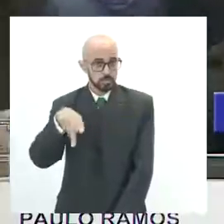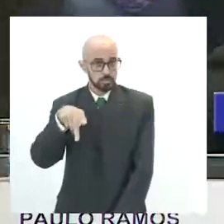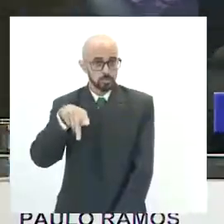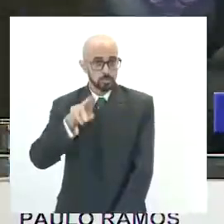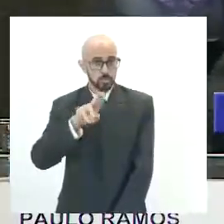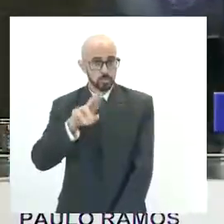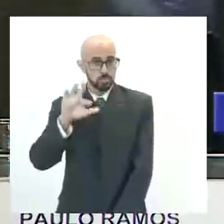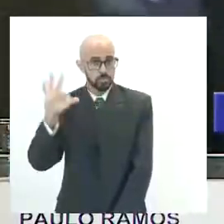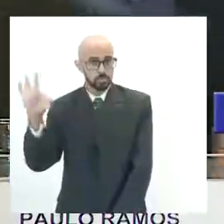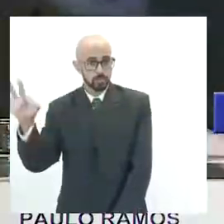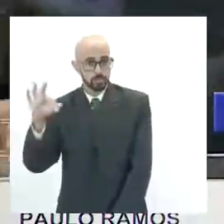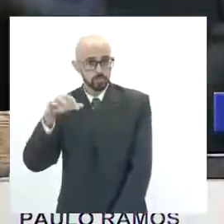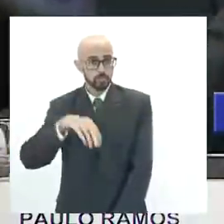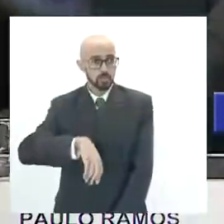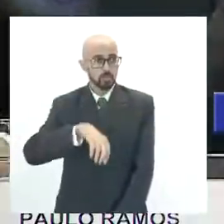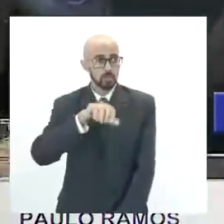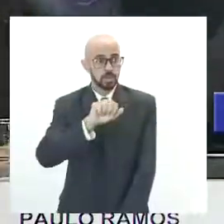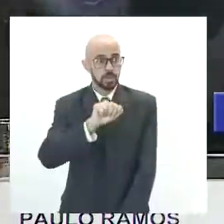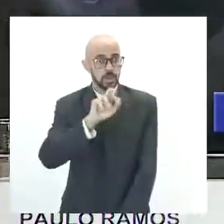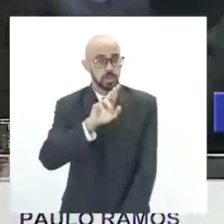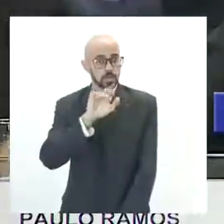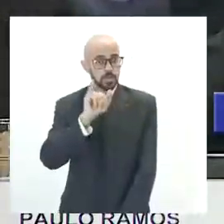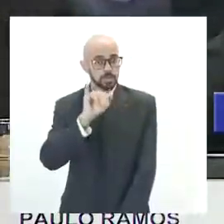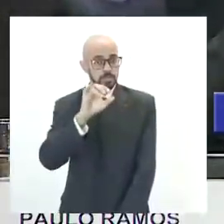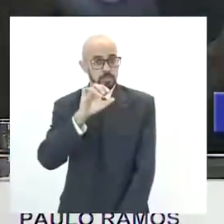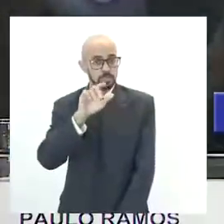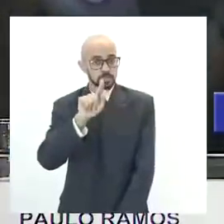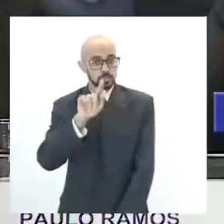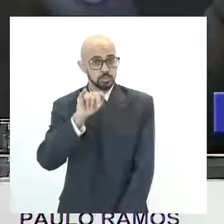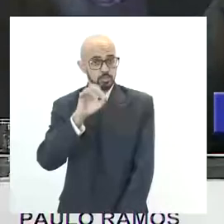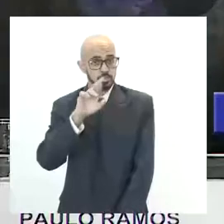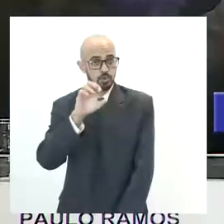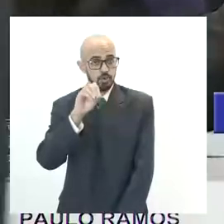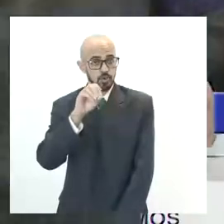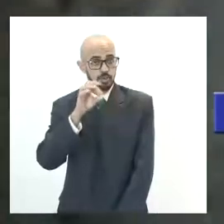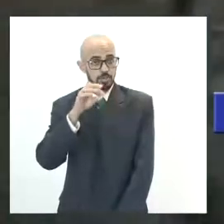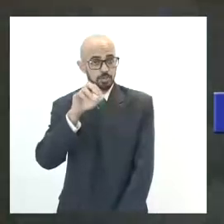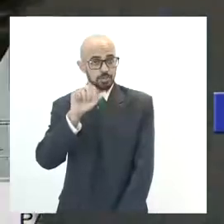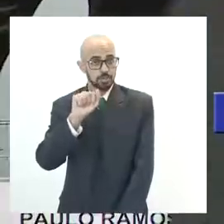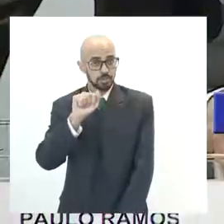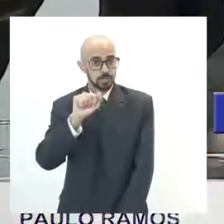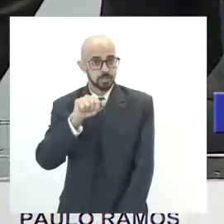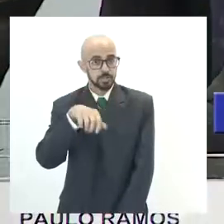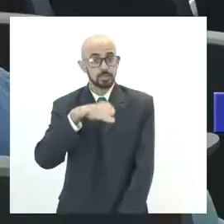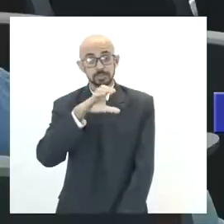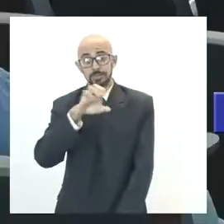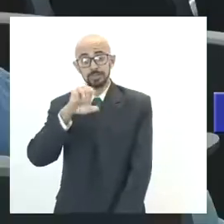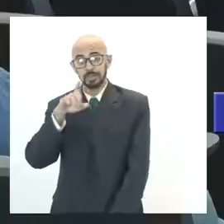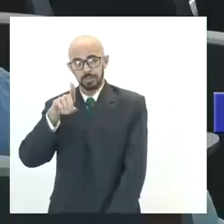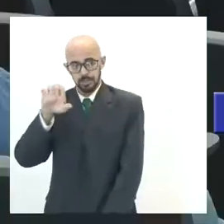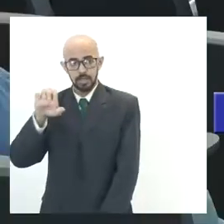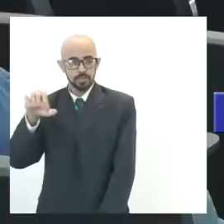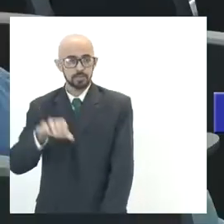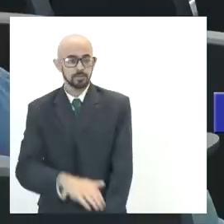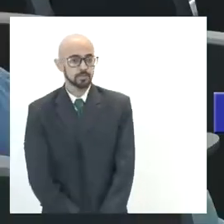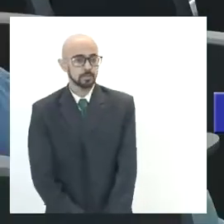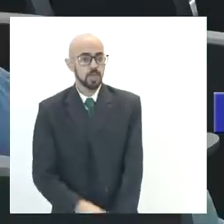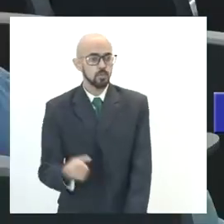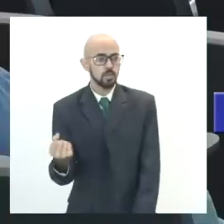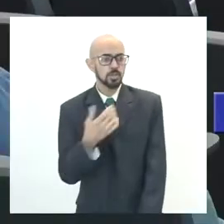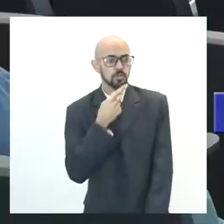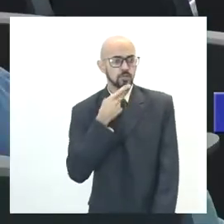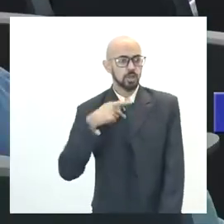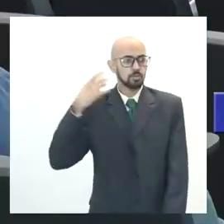atingir ó tá da nossa da nossa Cedae eu falo pensionistas lembrar e Foi me foi